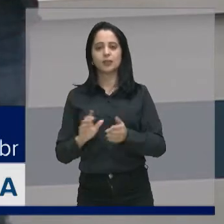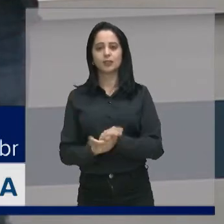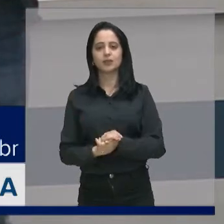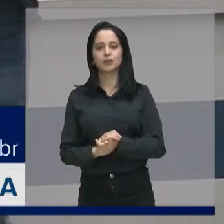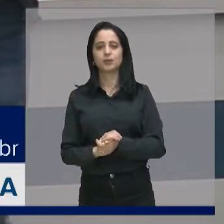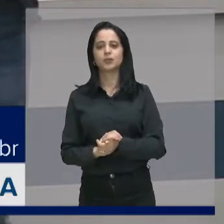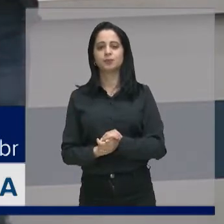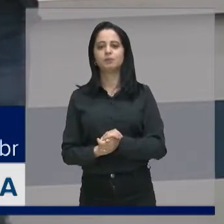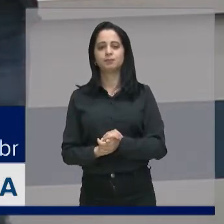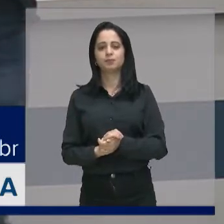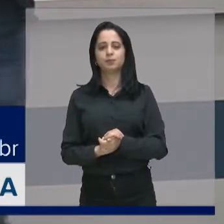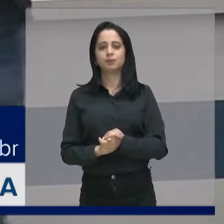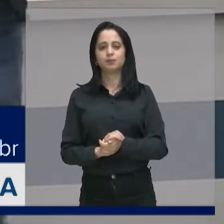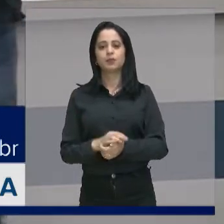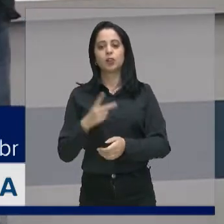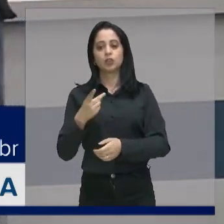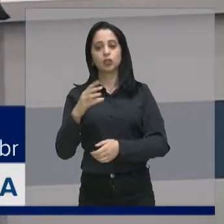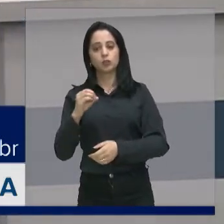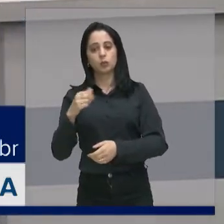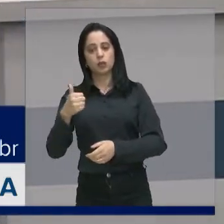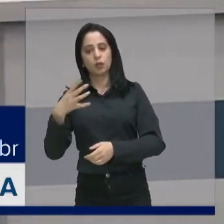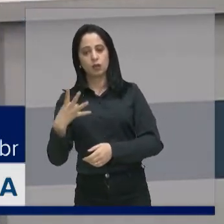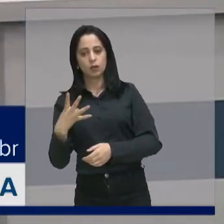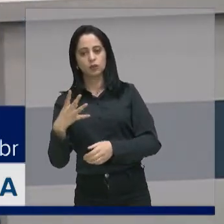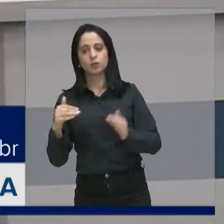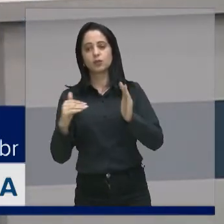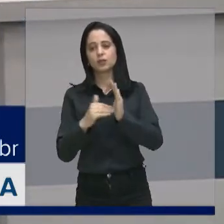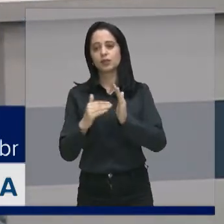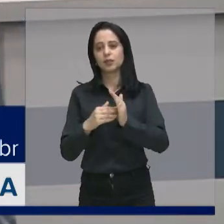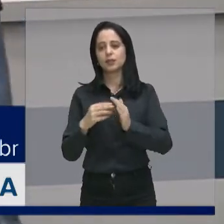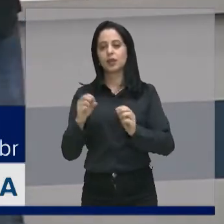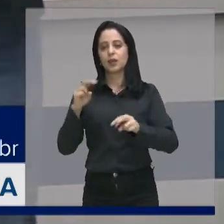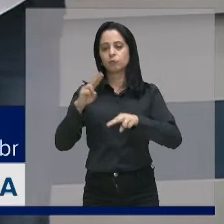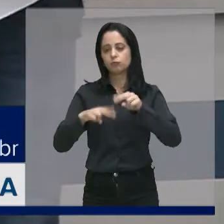ocupar de outubro de 2014 a junho de 2021.